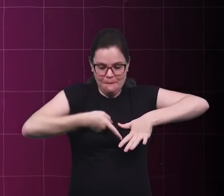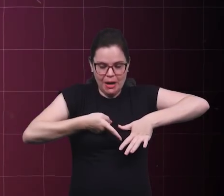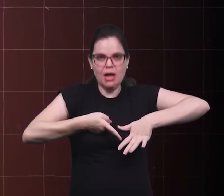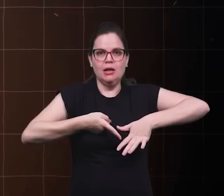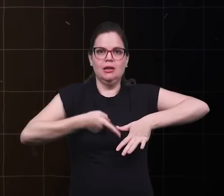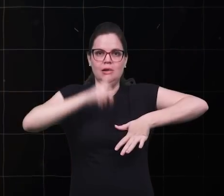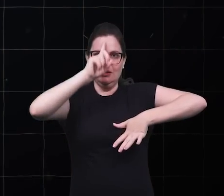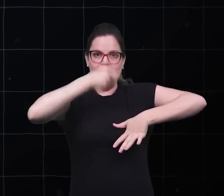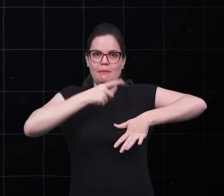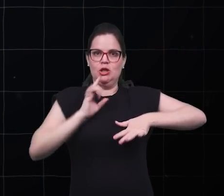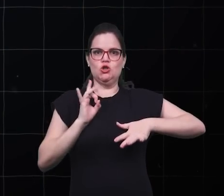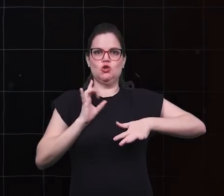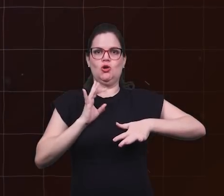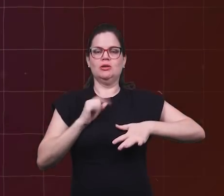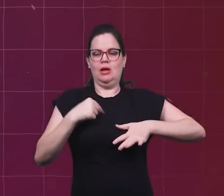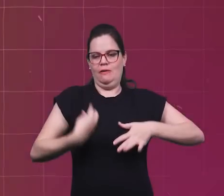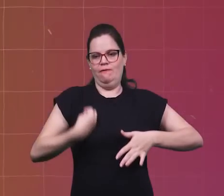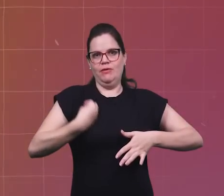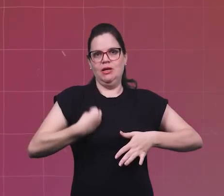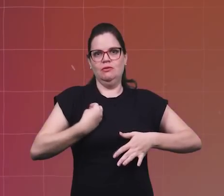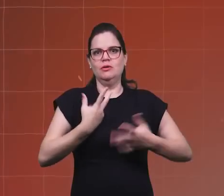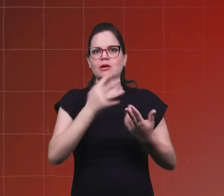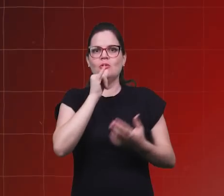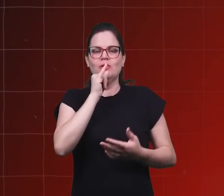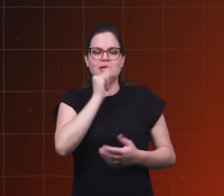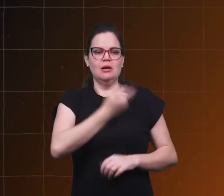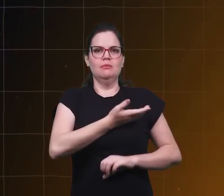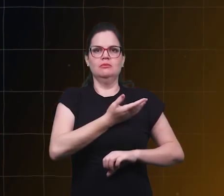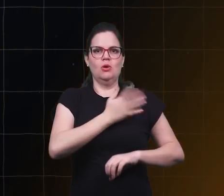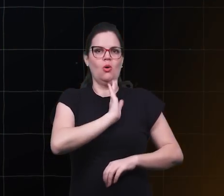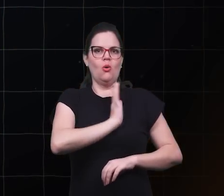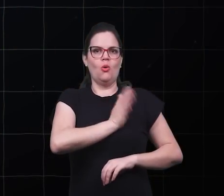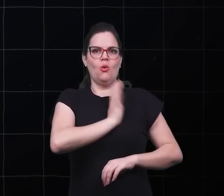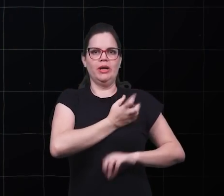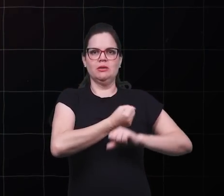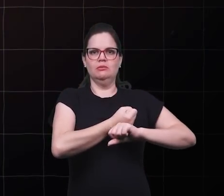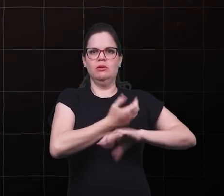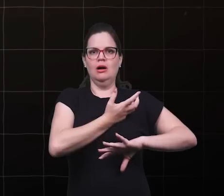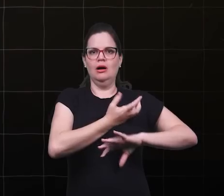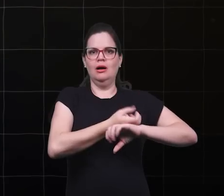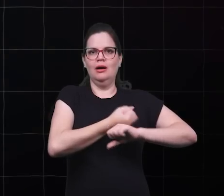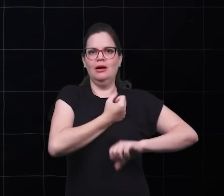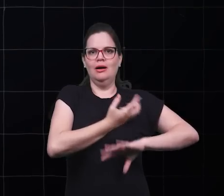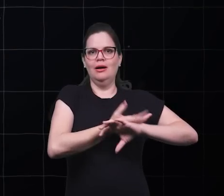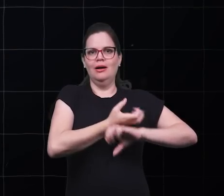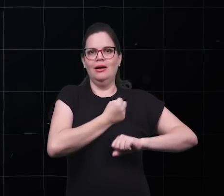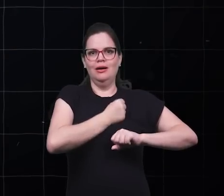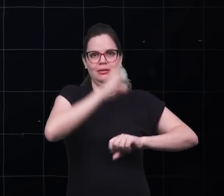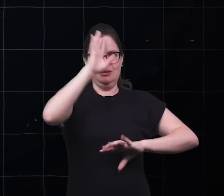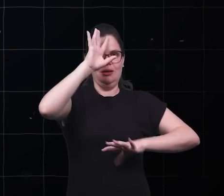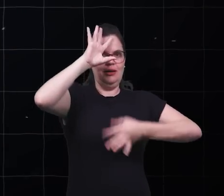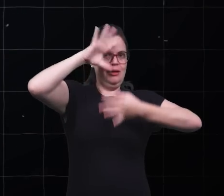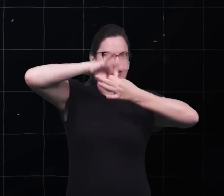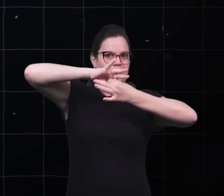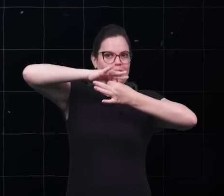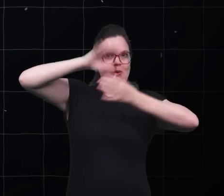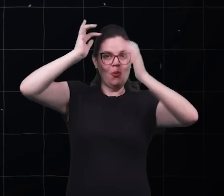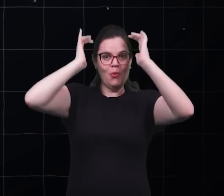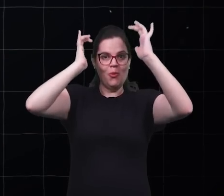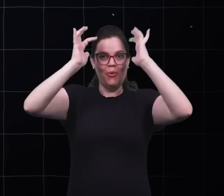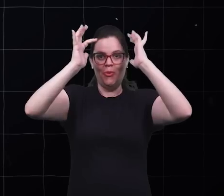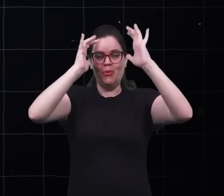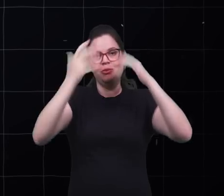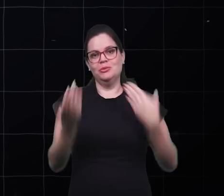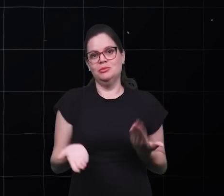estar sempre vivendo em perfeito sintonismo com o cérebro. E